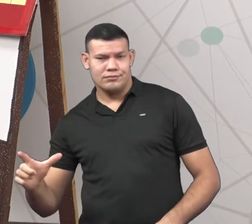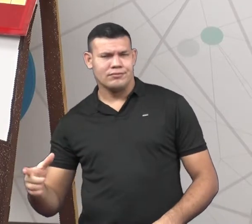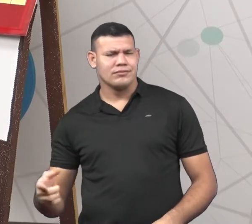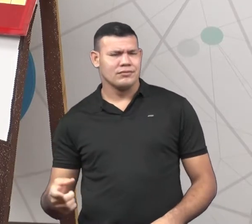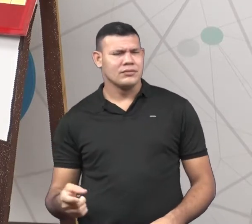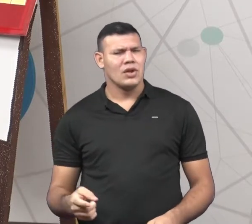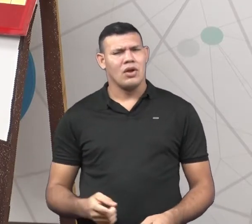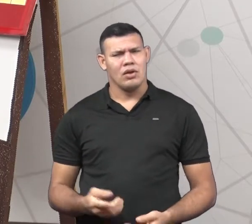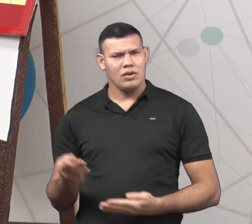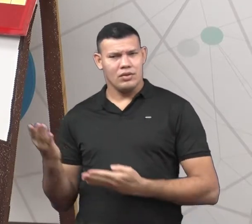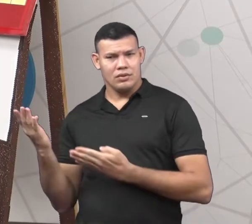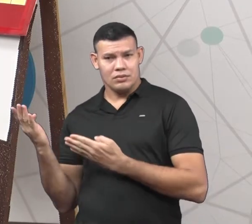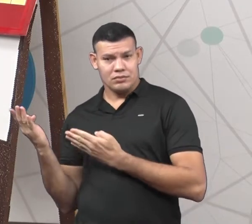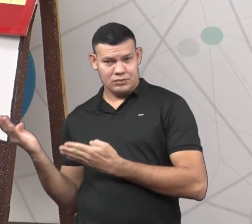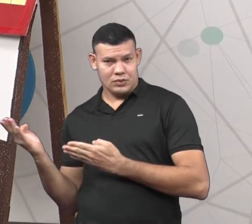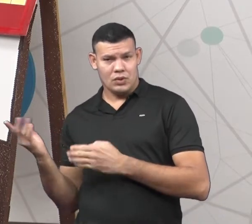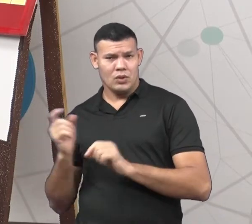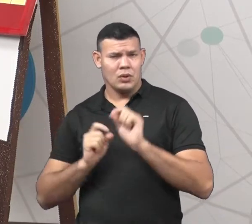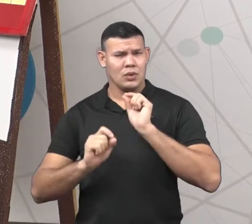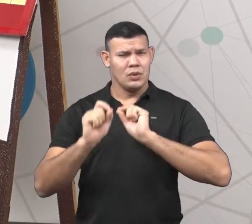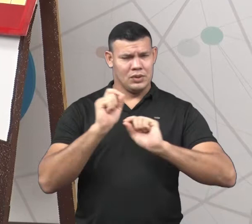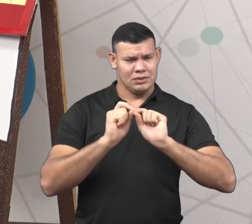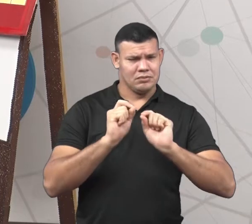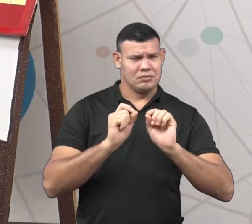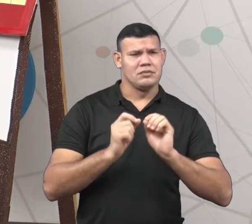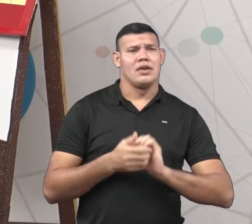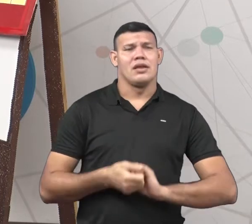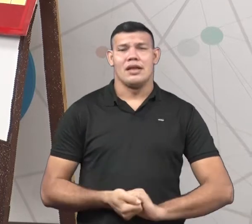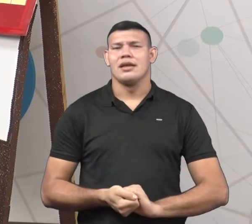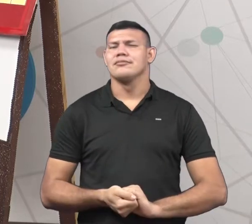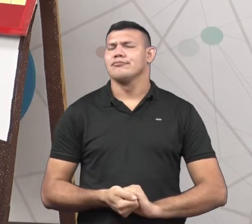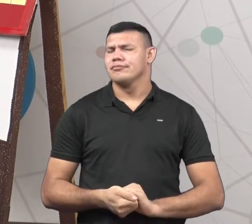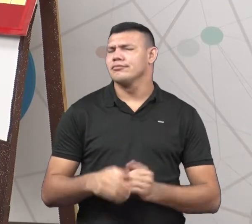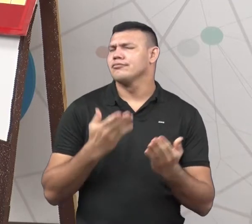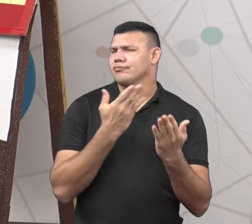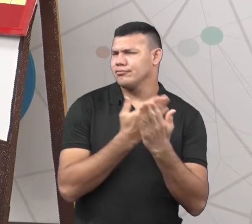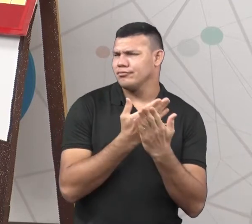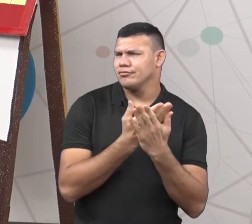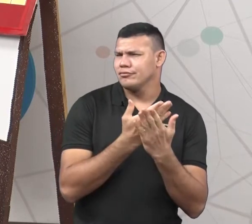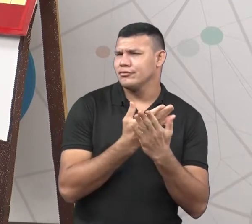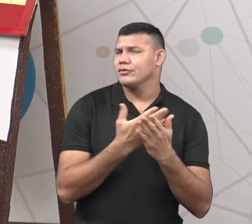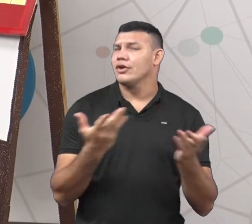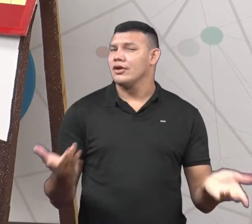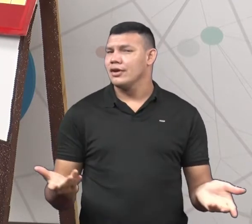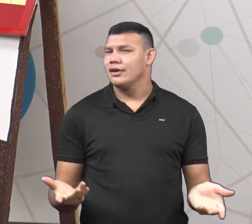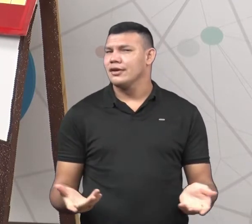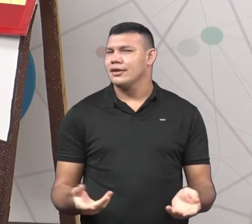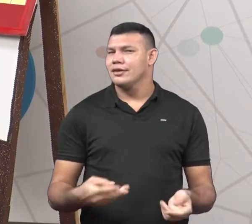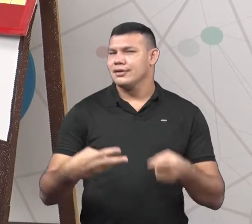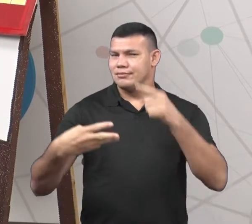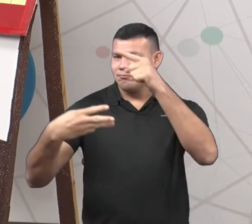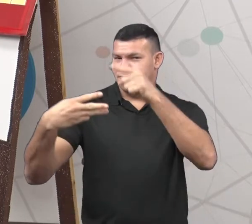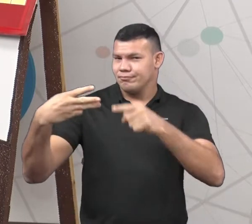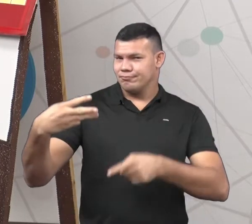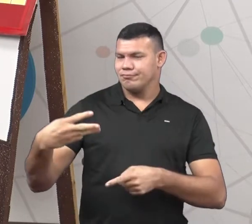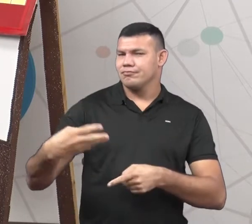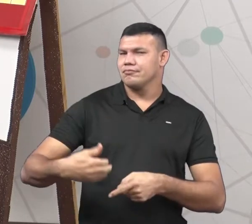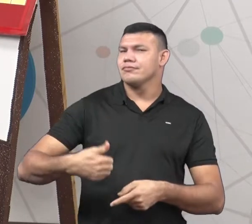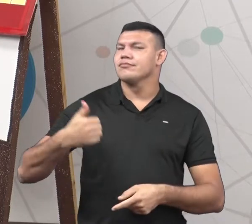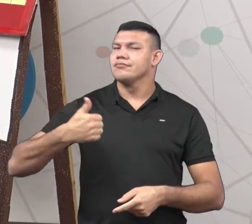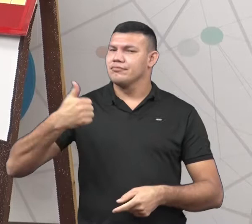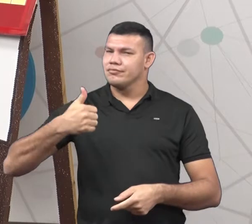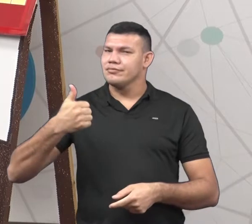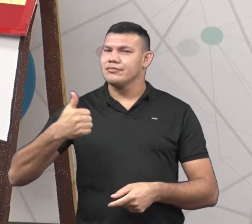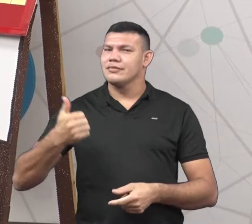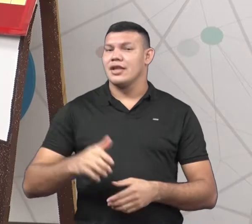de classes infinitas, mas nós vamos hoje estudar principalmente essas três primeiras. Primeira classe, a classe das unidades